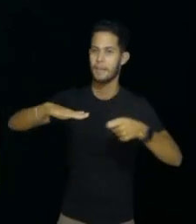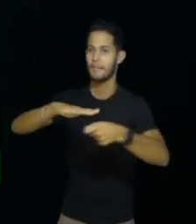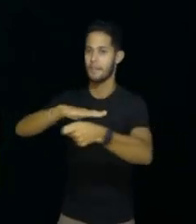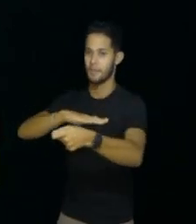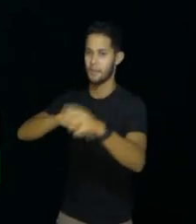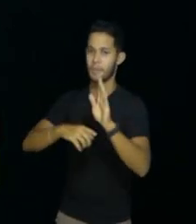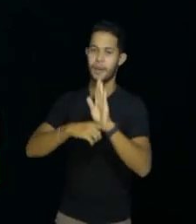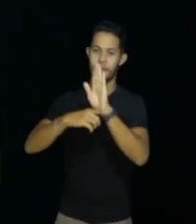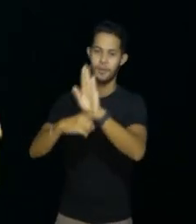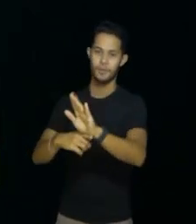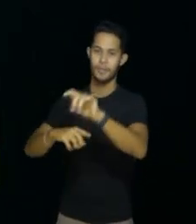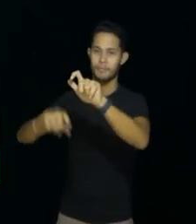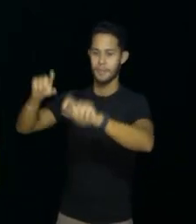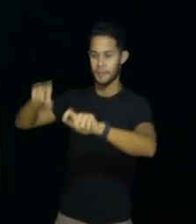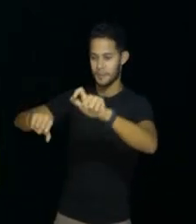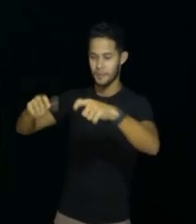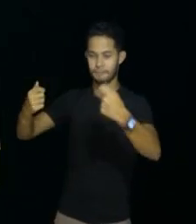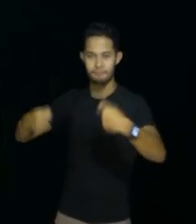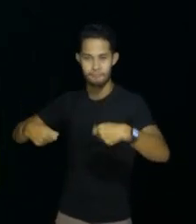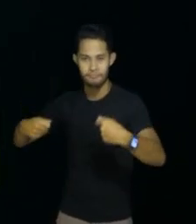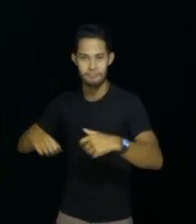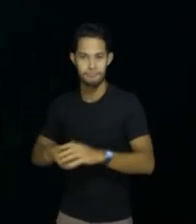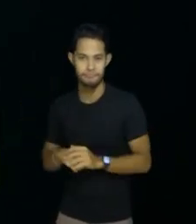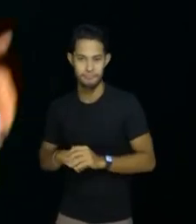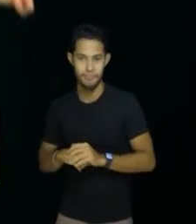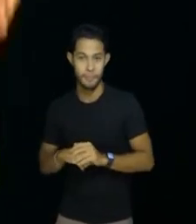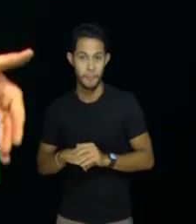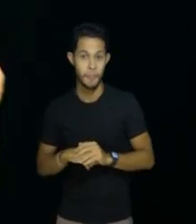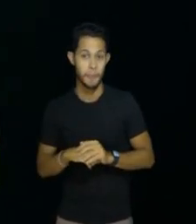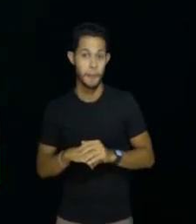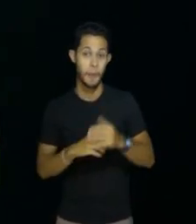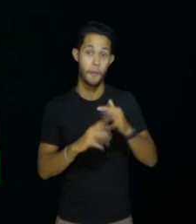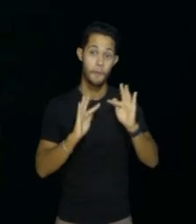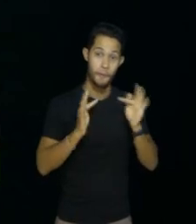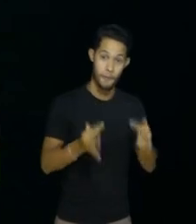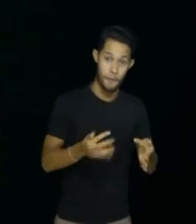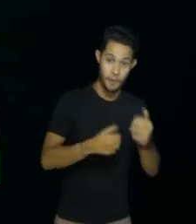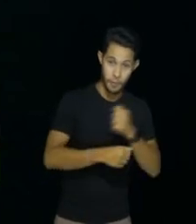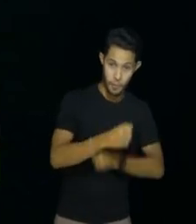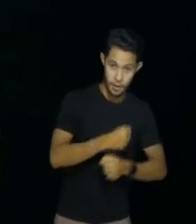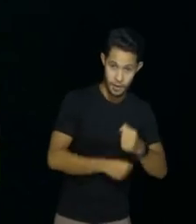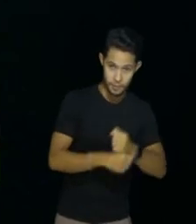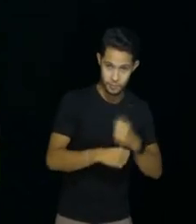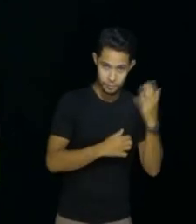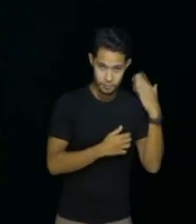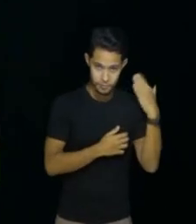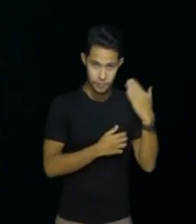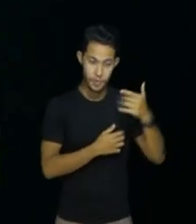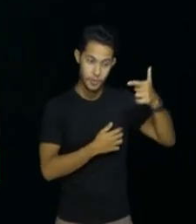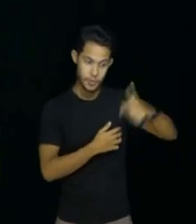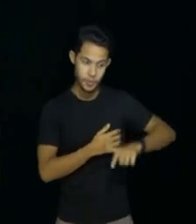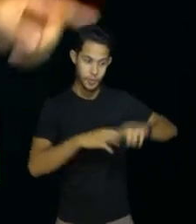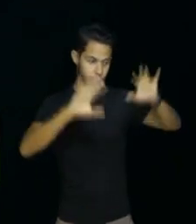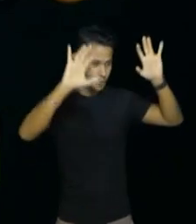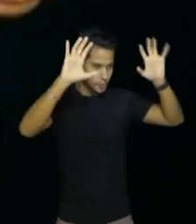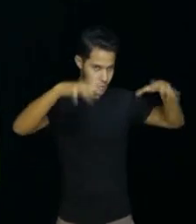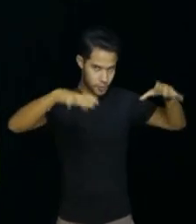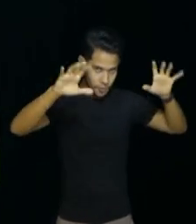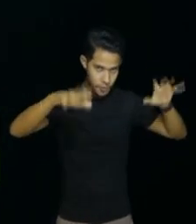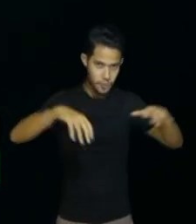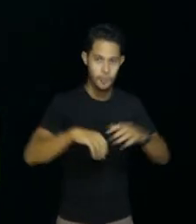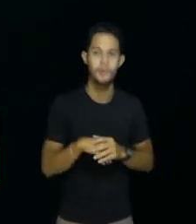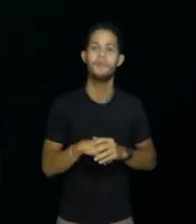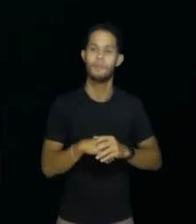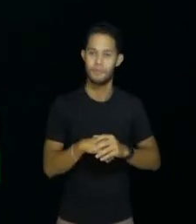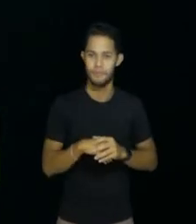mais precisavam. Ao final do ano, um novo episódio de chuvas, novamente presente à Assembleia Legislativa, como agora, com 5